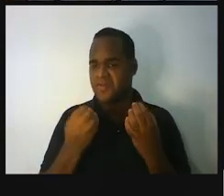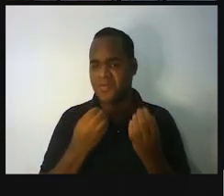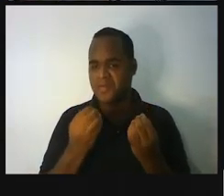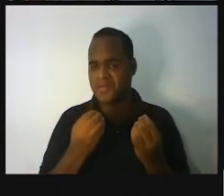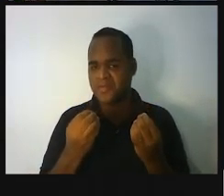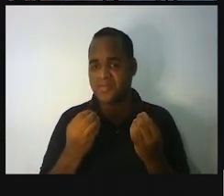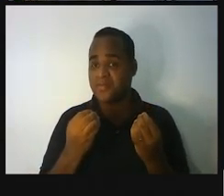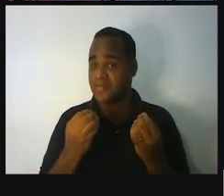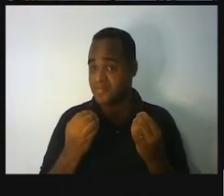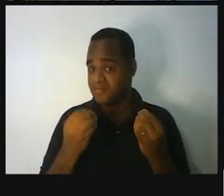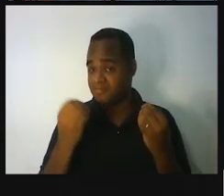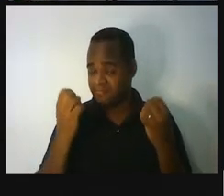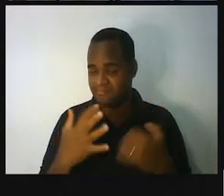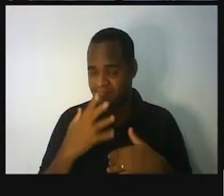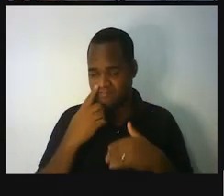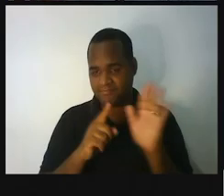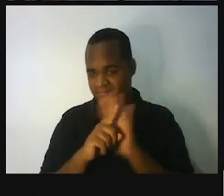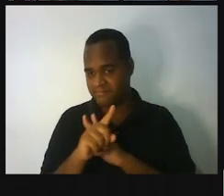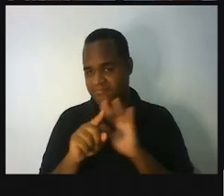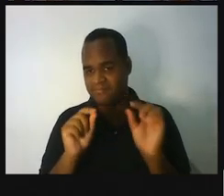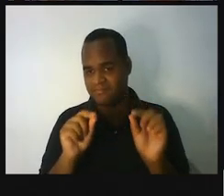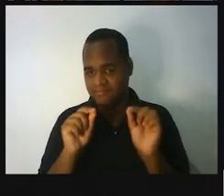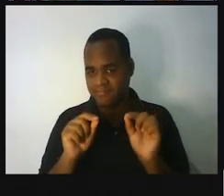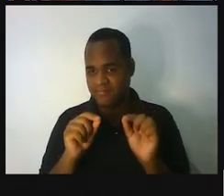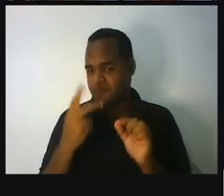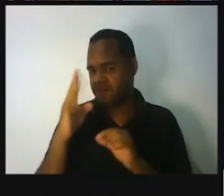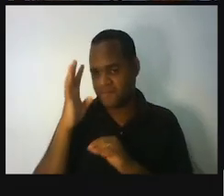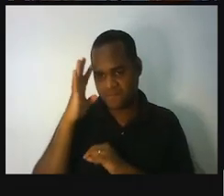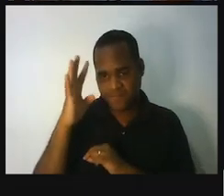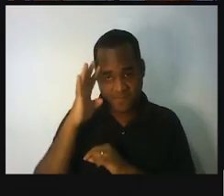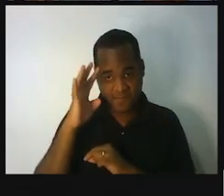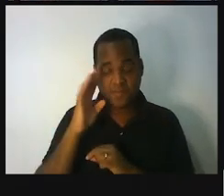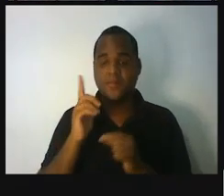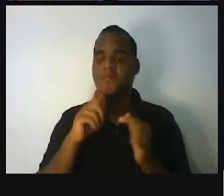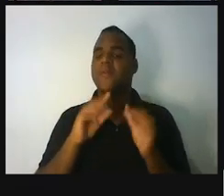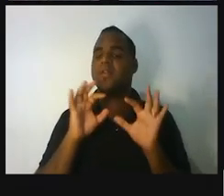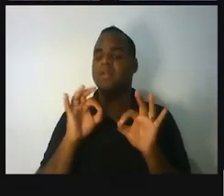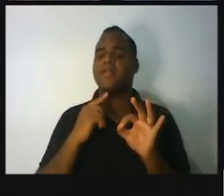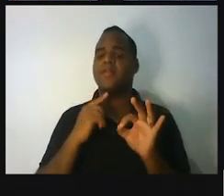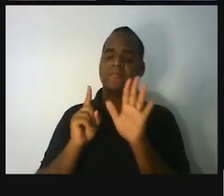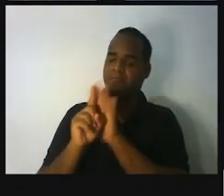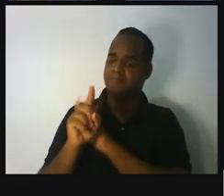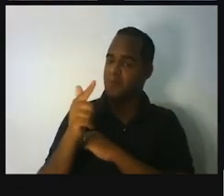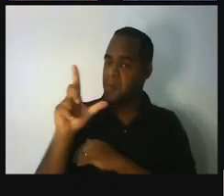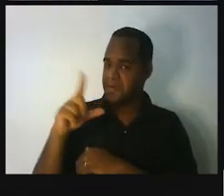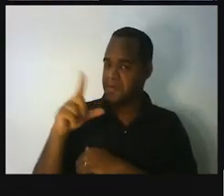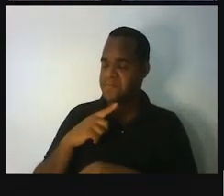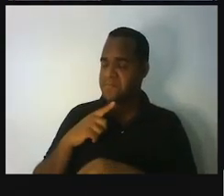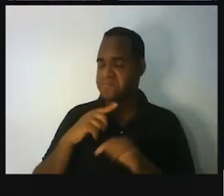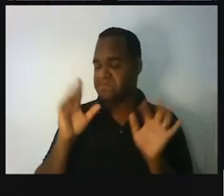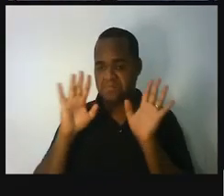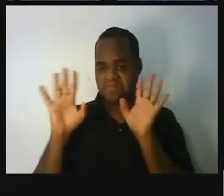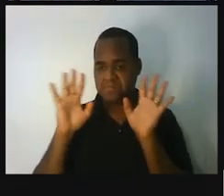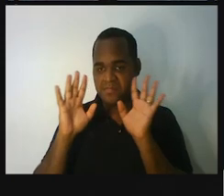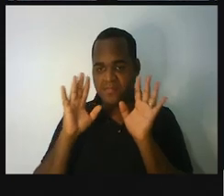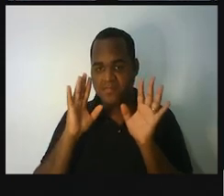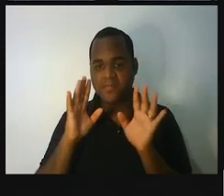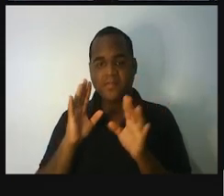Então, lá vai a primeira pergunta. Enquanto você está pensando, eu já vou lançar uma outra pergunta dentro dessa.